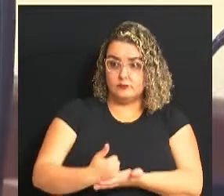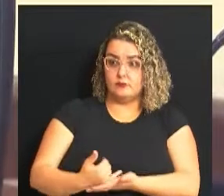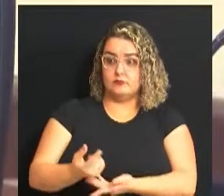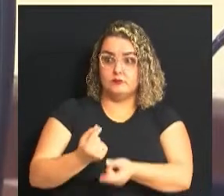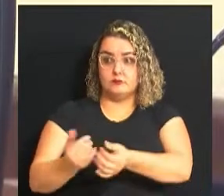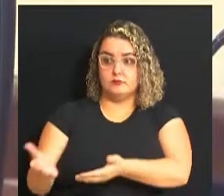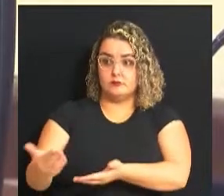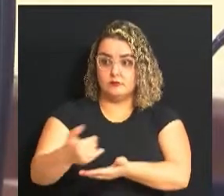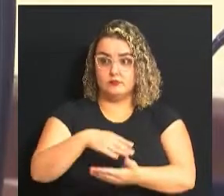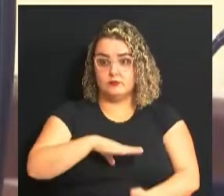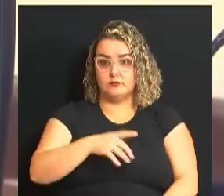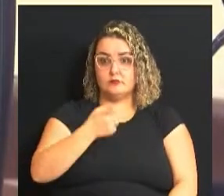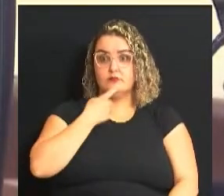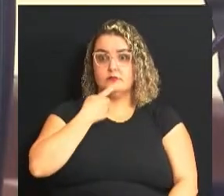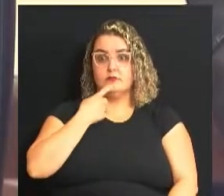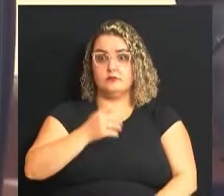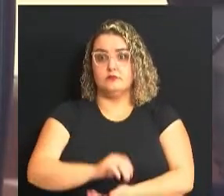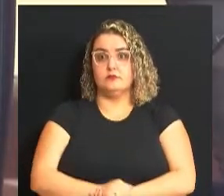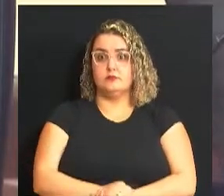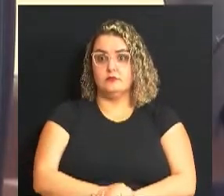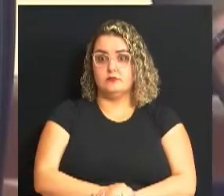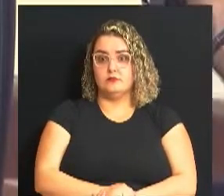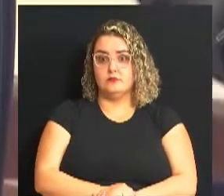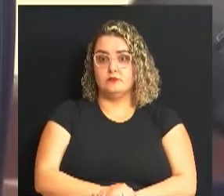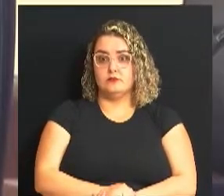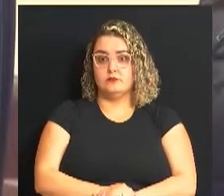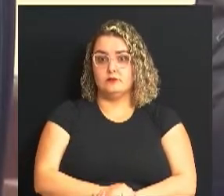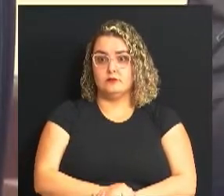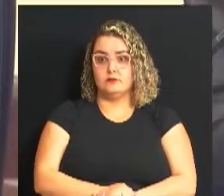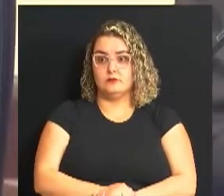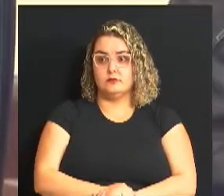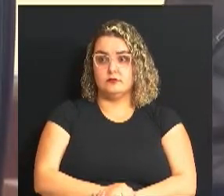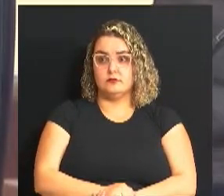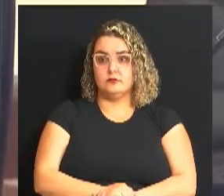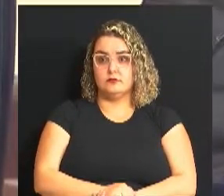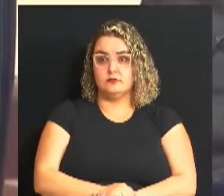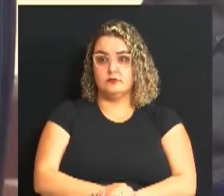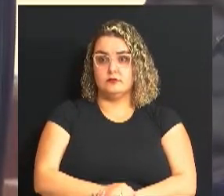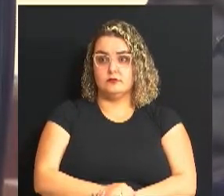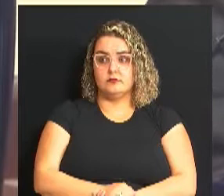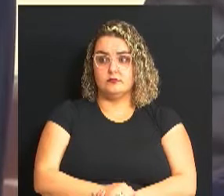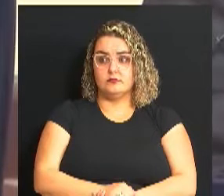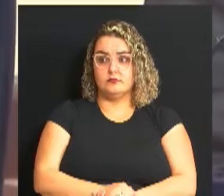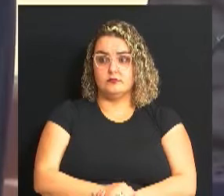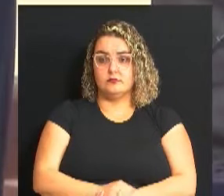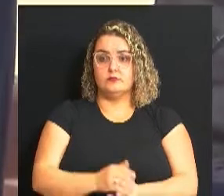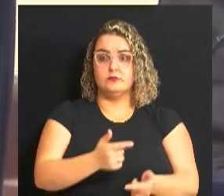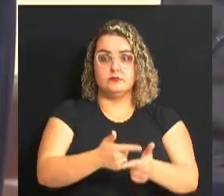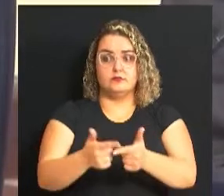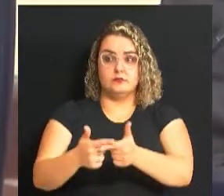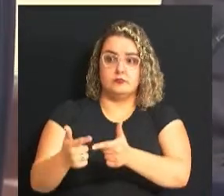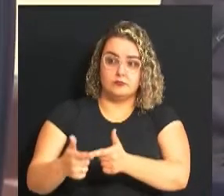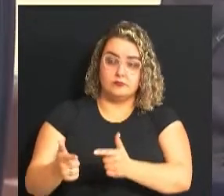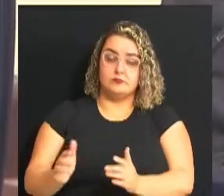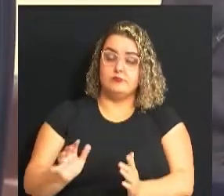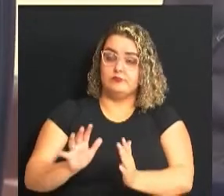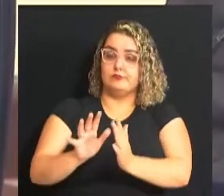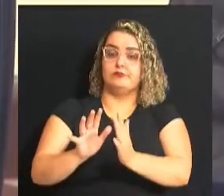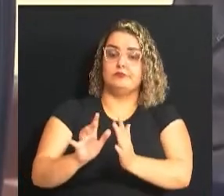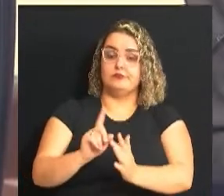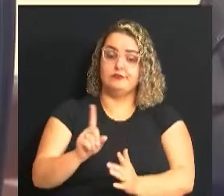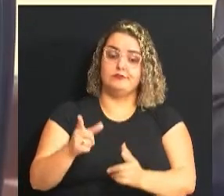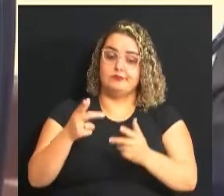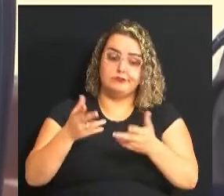coisa, né, tão tranquila assim, vamos dizer assim, e nem os problemas que a gente tem que enfrentar. Então,